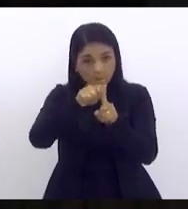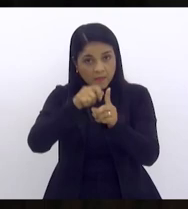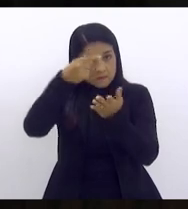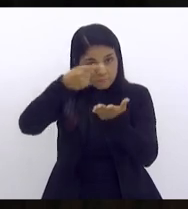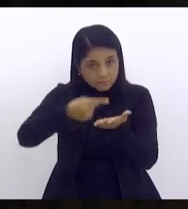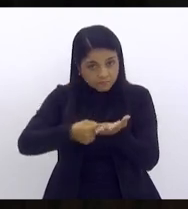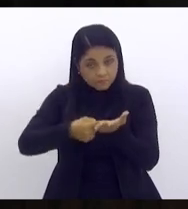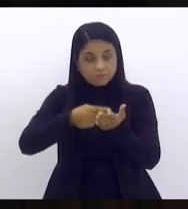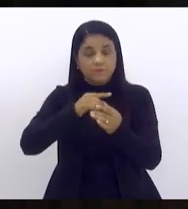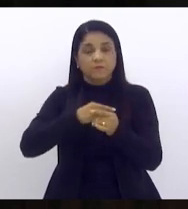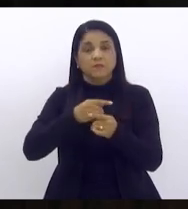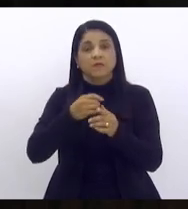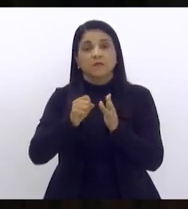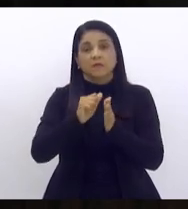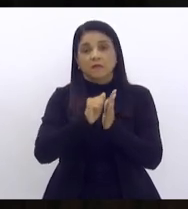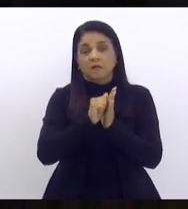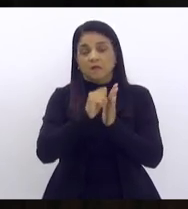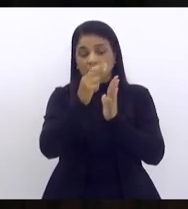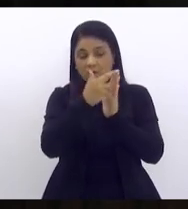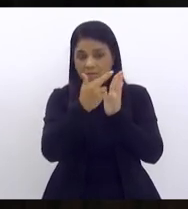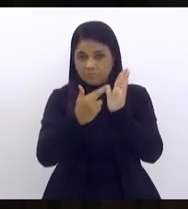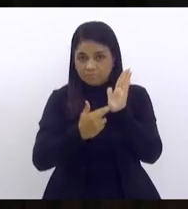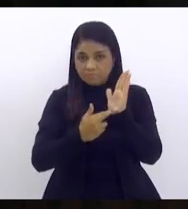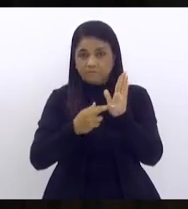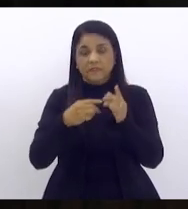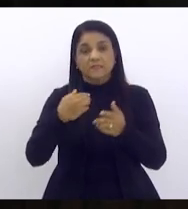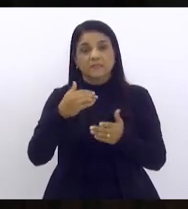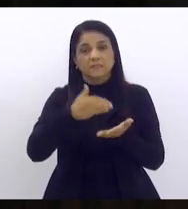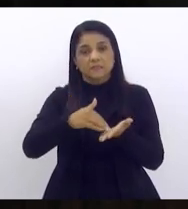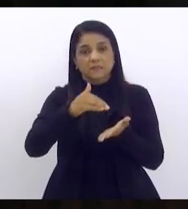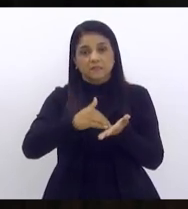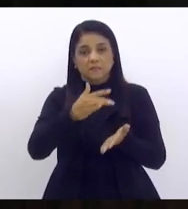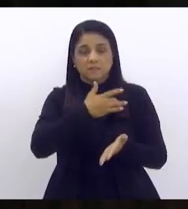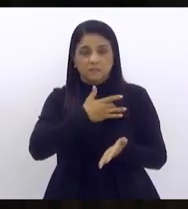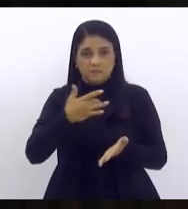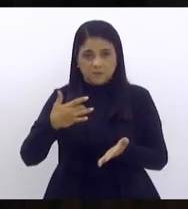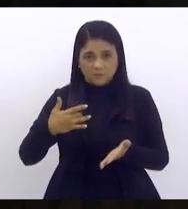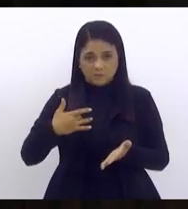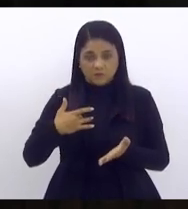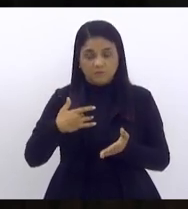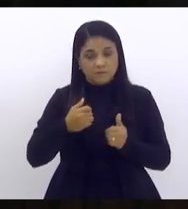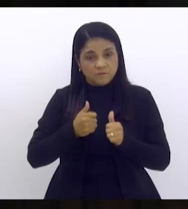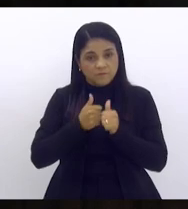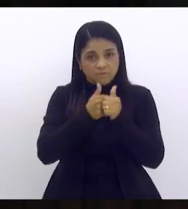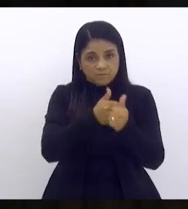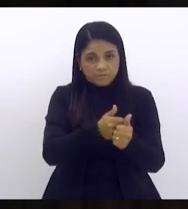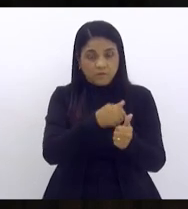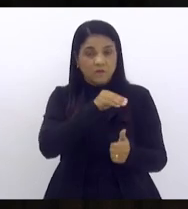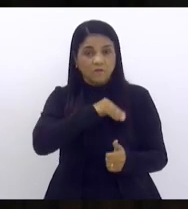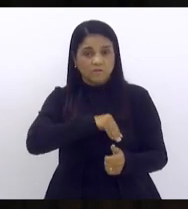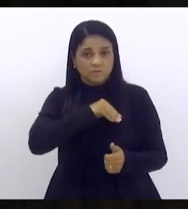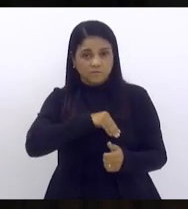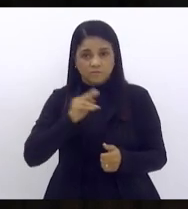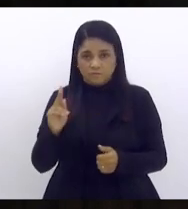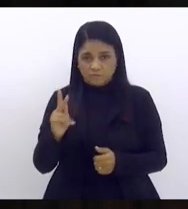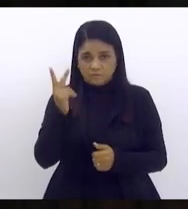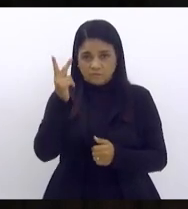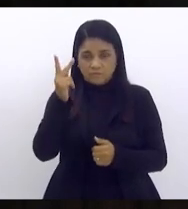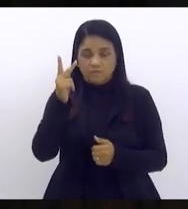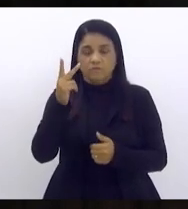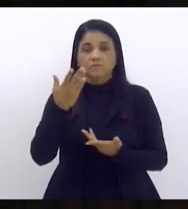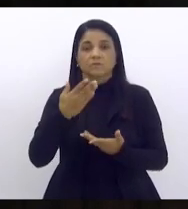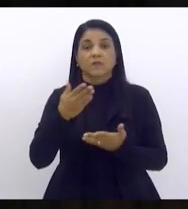própria Secretaria do Estado de Saúde, seguindo o valor do piso nacional da remuneração. E até a presente